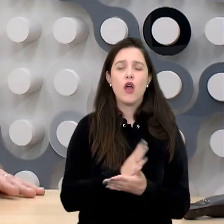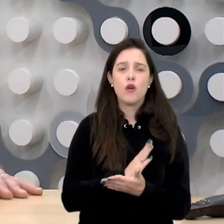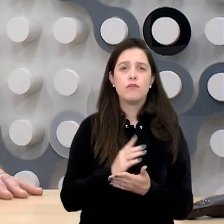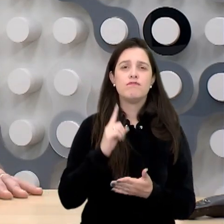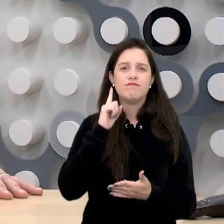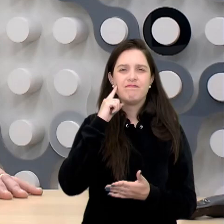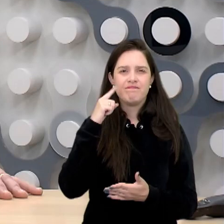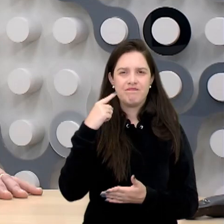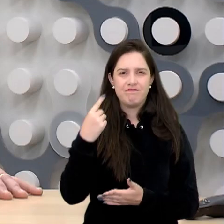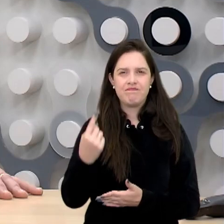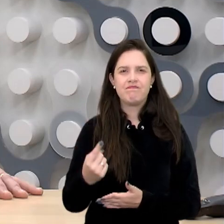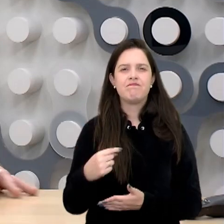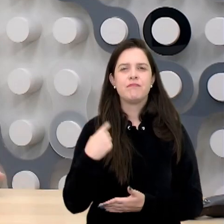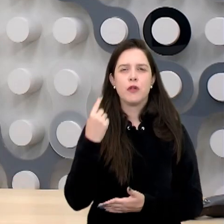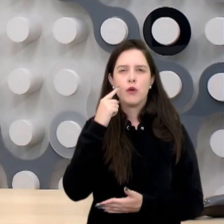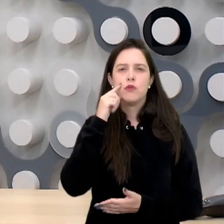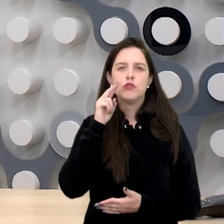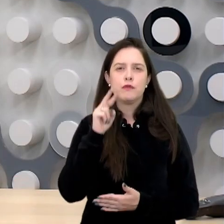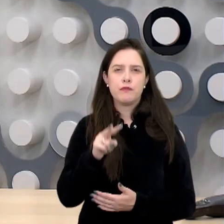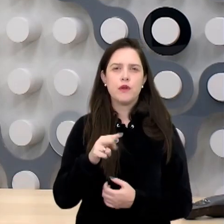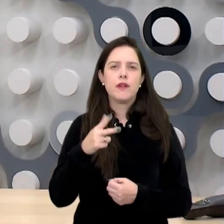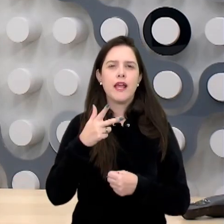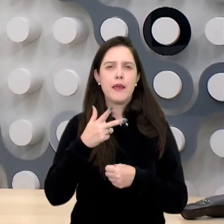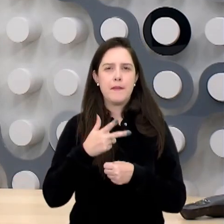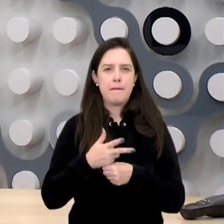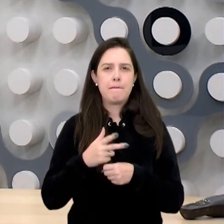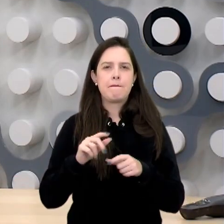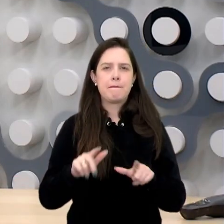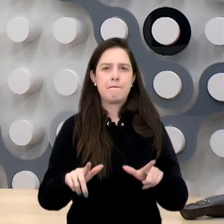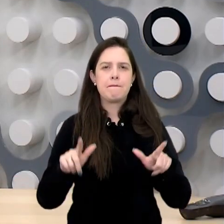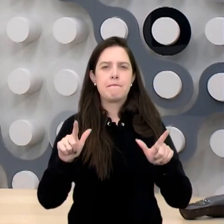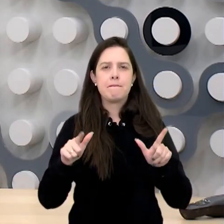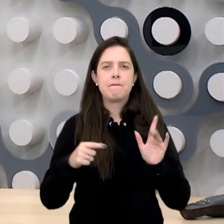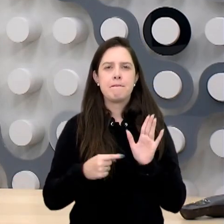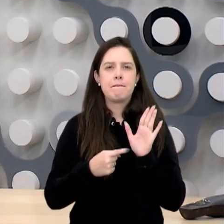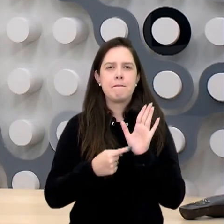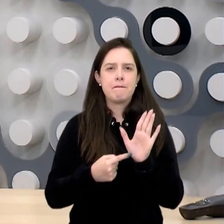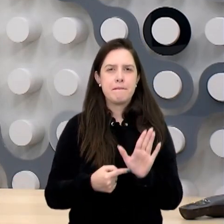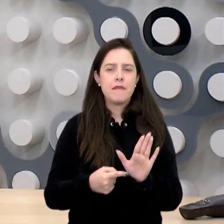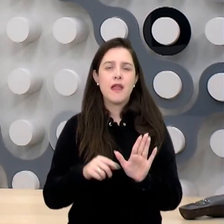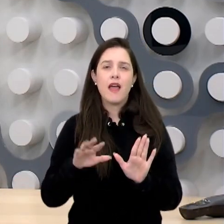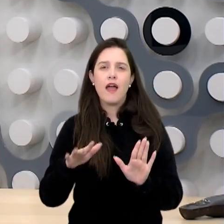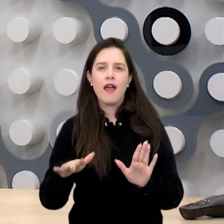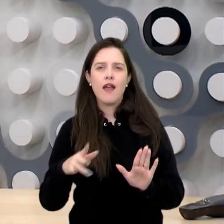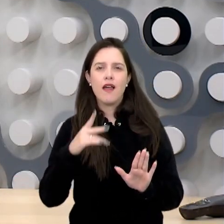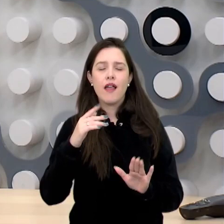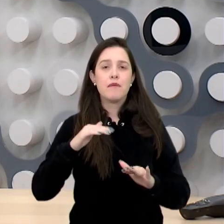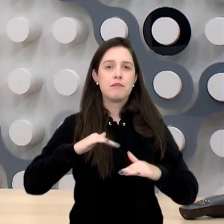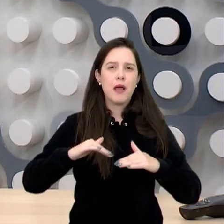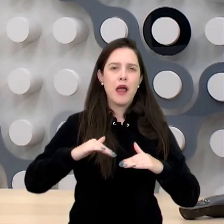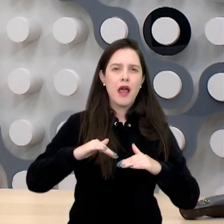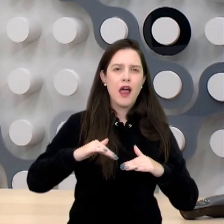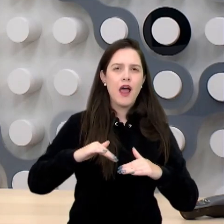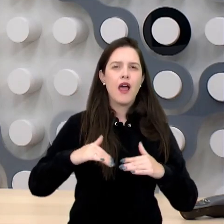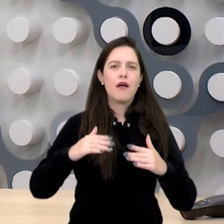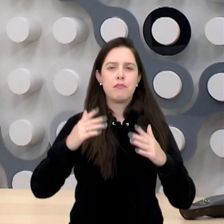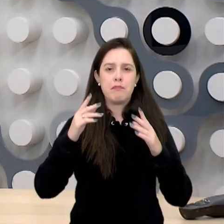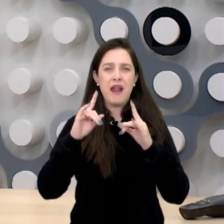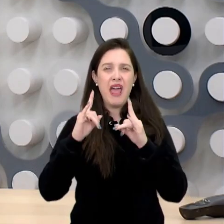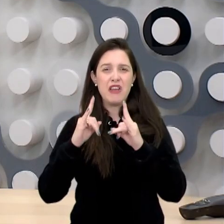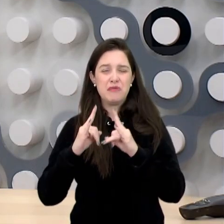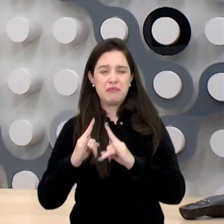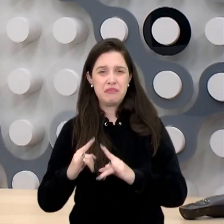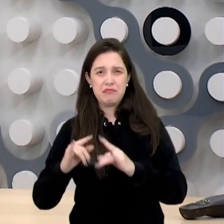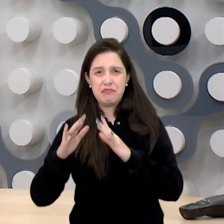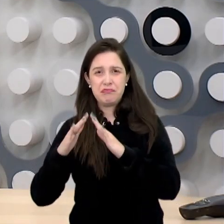cotidiano, né? Como a gente viu nas imagens, até tem uma imagem lá mostrando lá, né, uma simulação de terremoto, né, com prédios caindo,